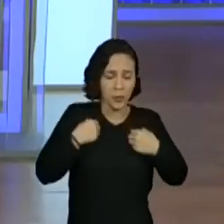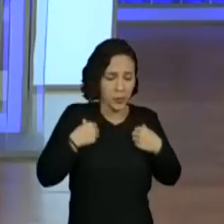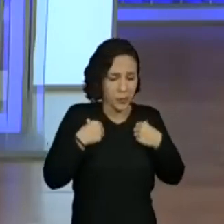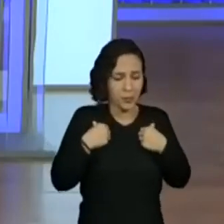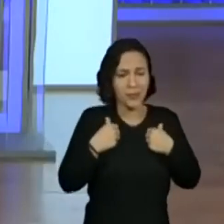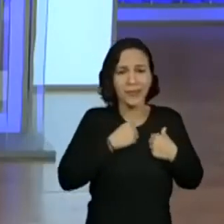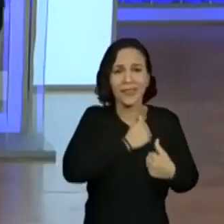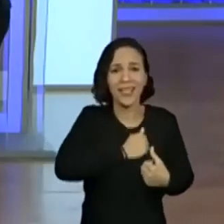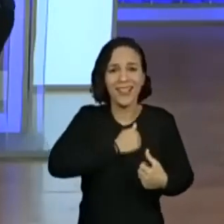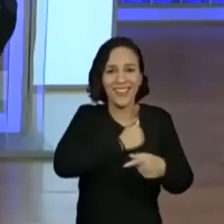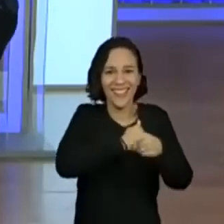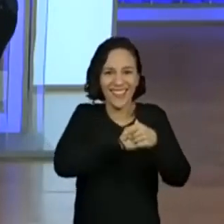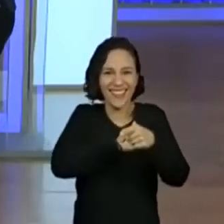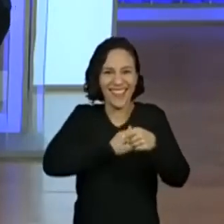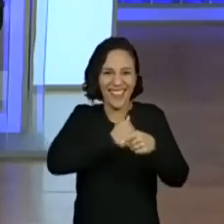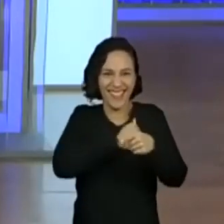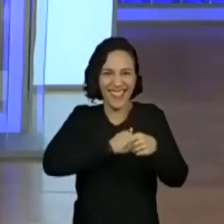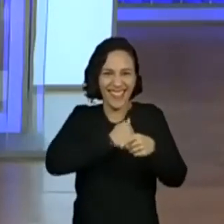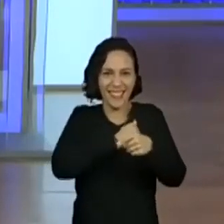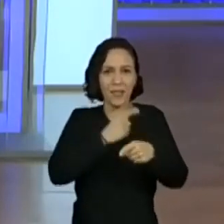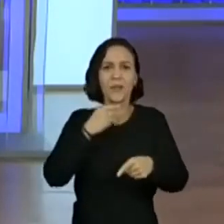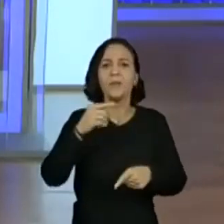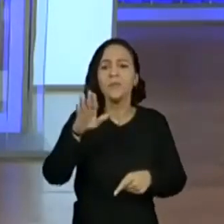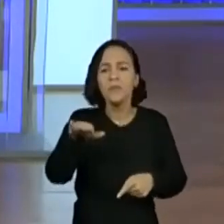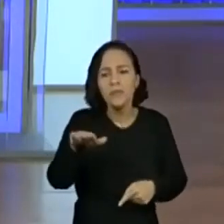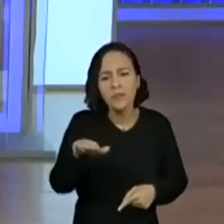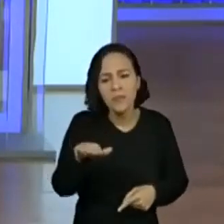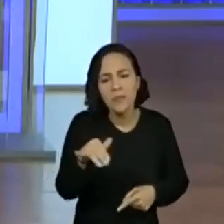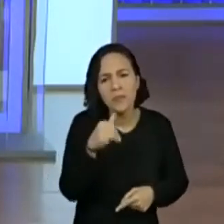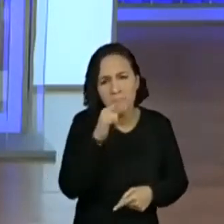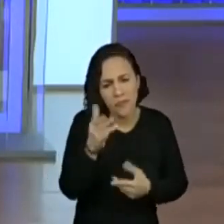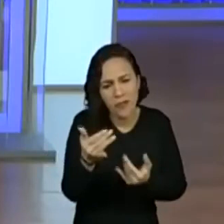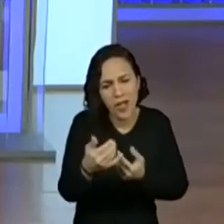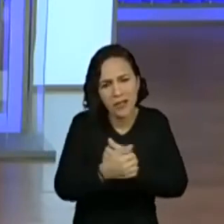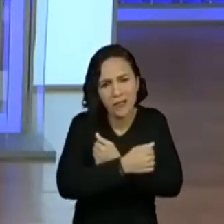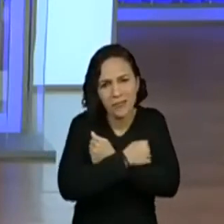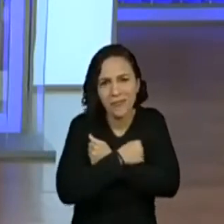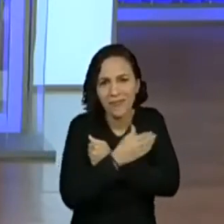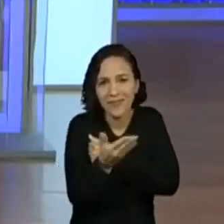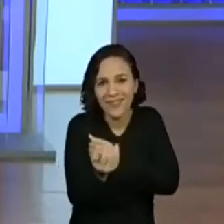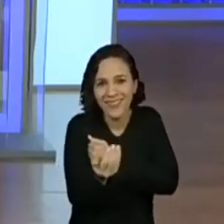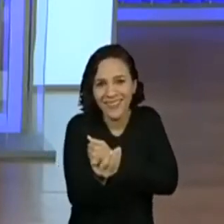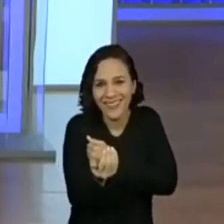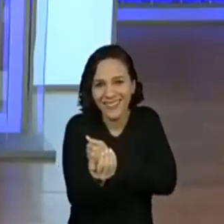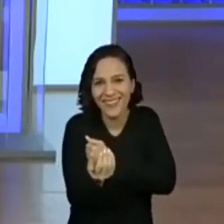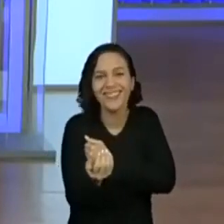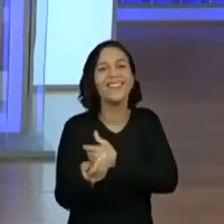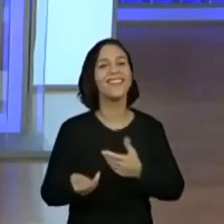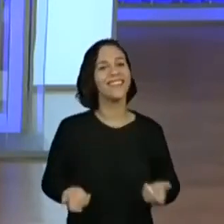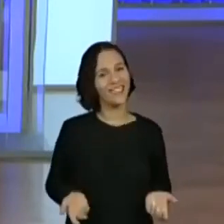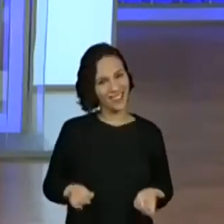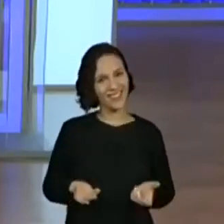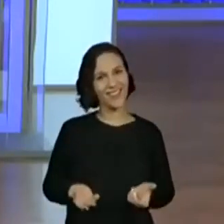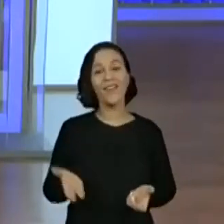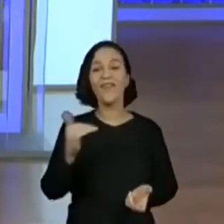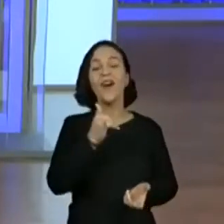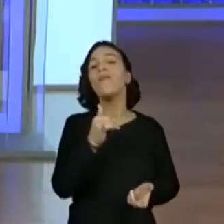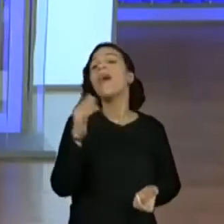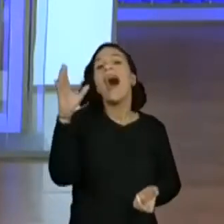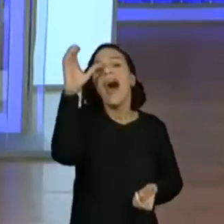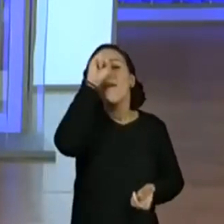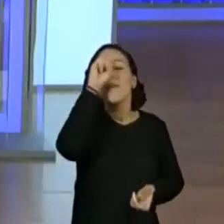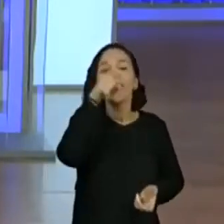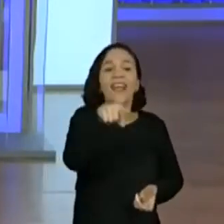disso. Verdade. Não é? De tirar um bico da cara do rosto. De tirar um bico. Ai, pronto, adorei tirar o bico. Vamos aprender a tirar bicos?